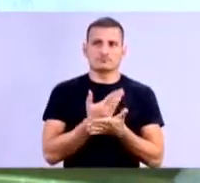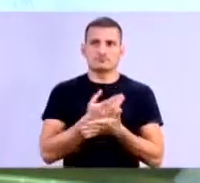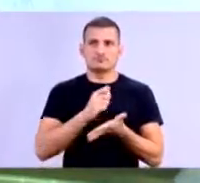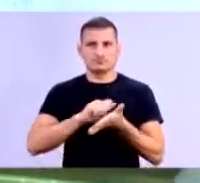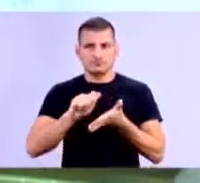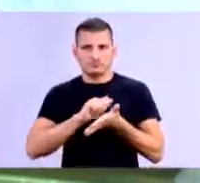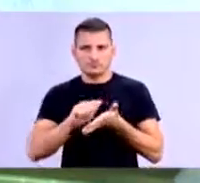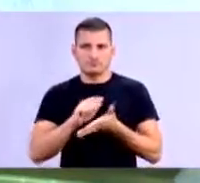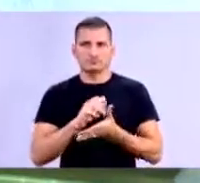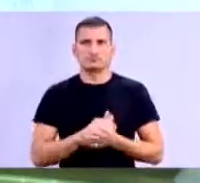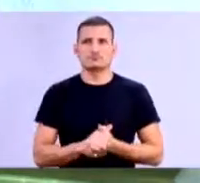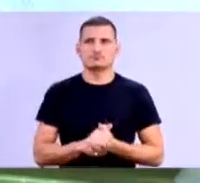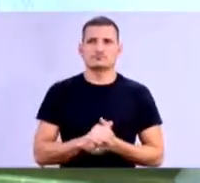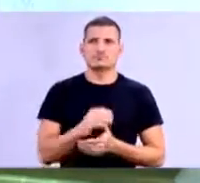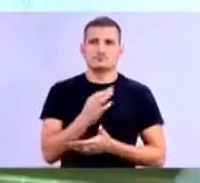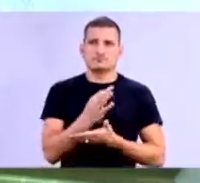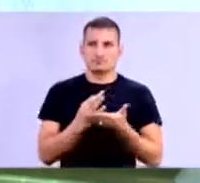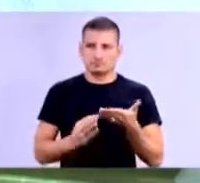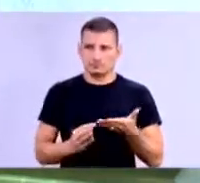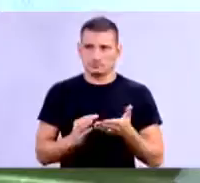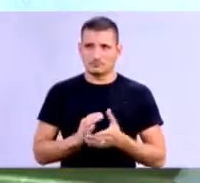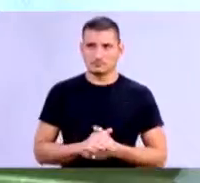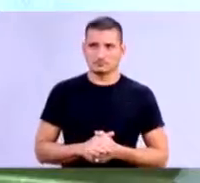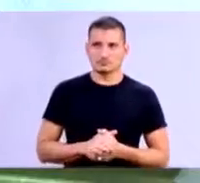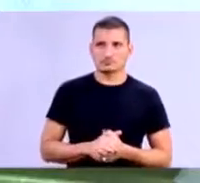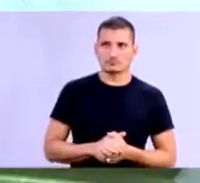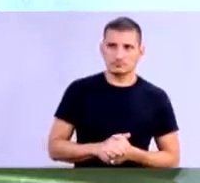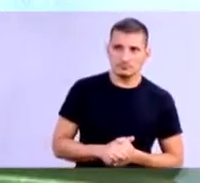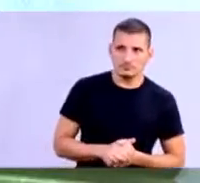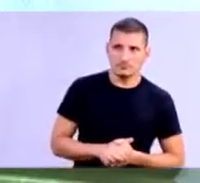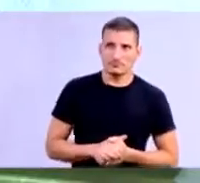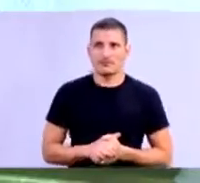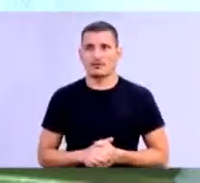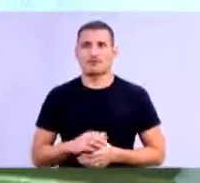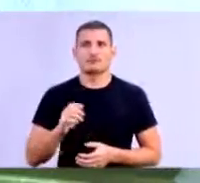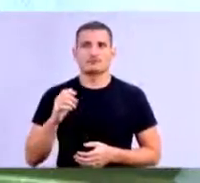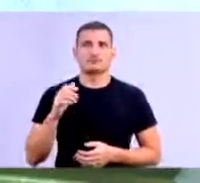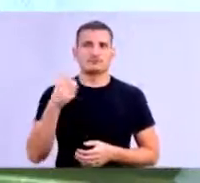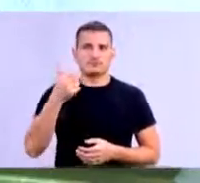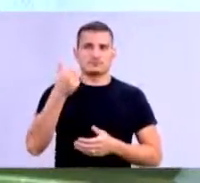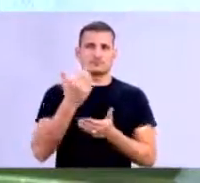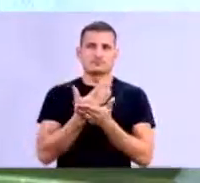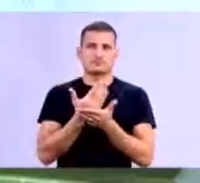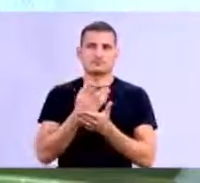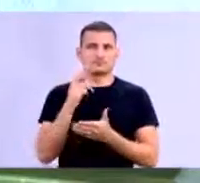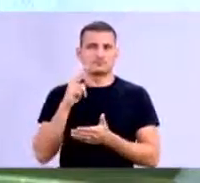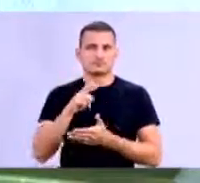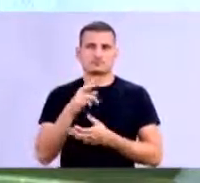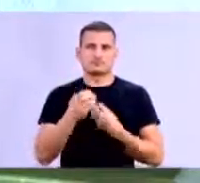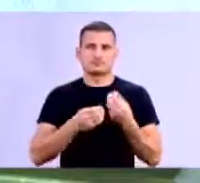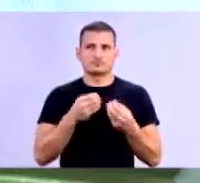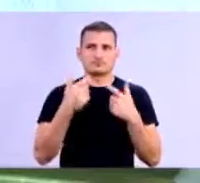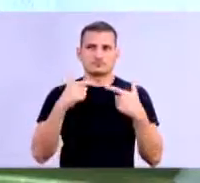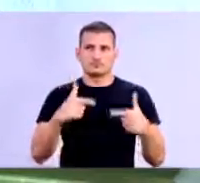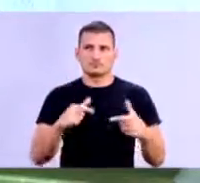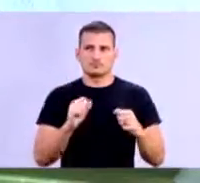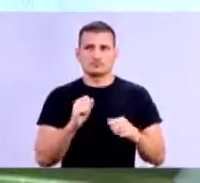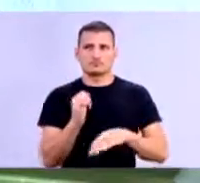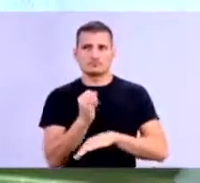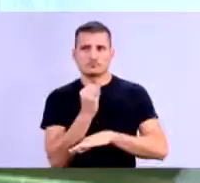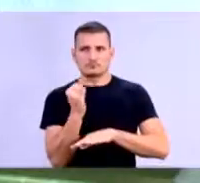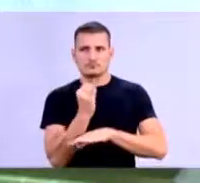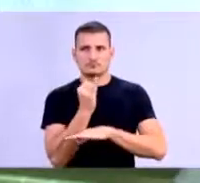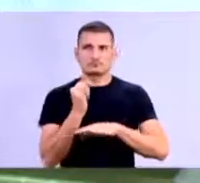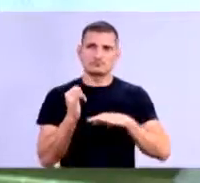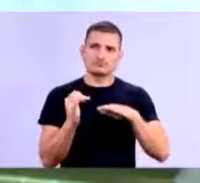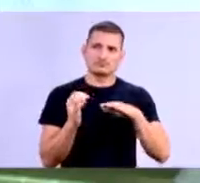produção textual. No nosso primeiro encontro, nós vimos que a linguagem, ela pode ser formal ou informal, ela